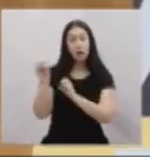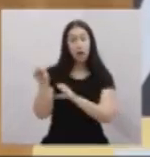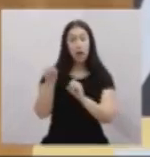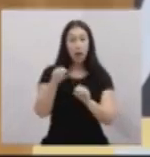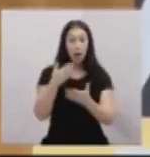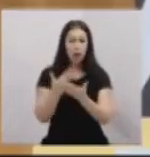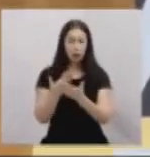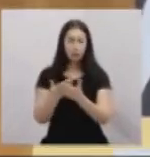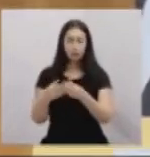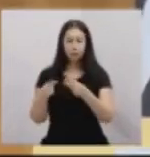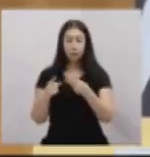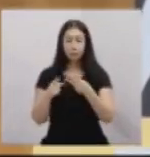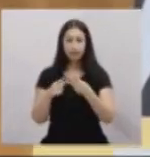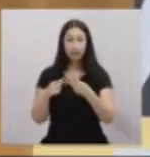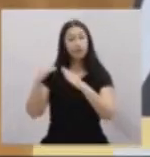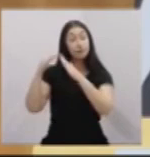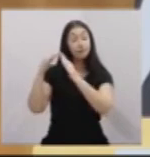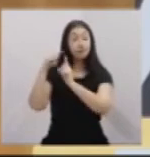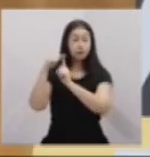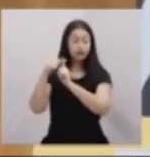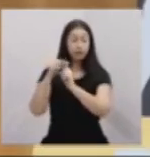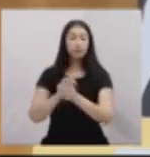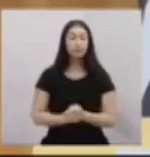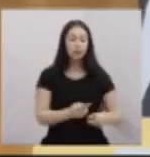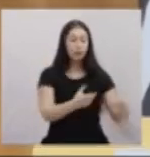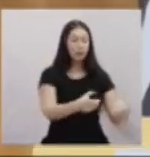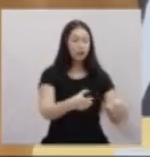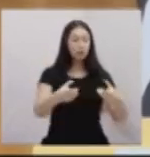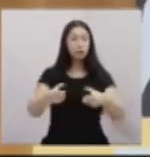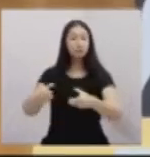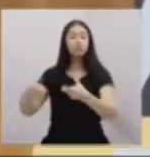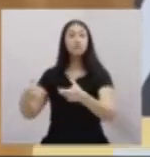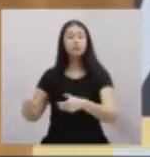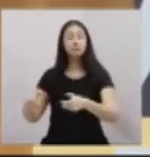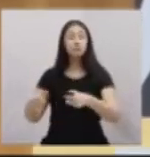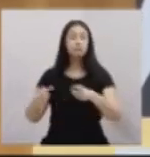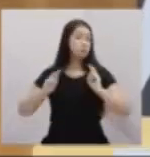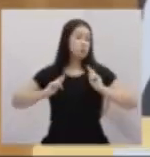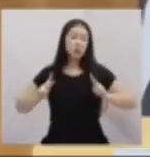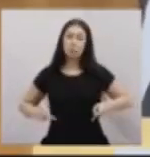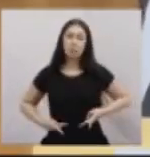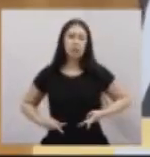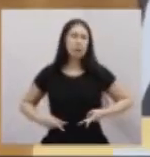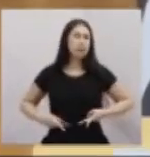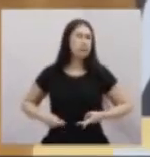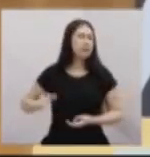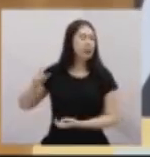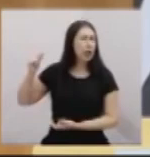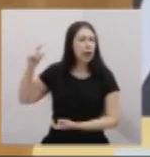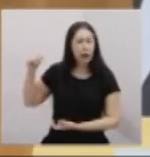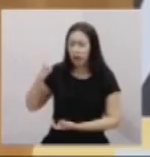igreja. Nesses ambientes, o ser humano, desde a tenra idade,